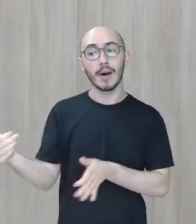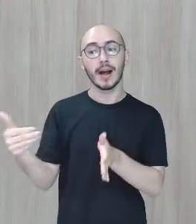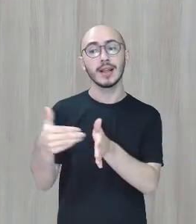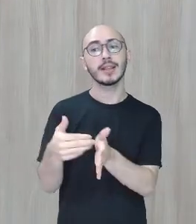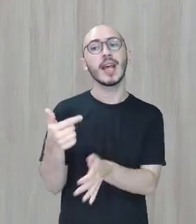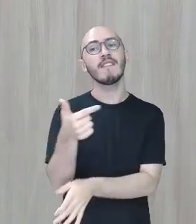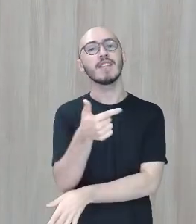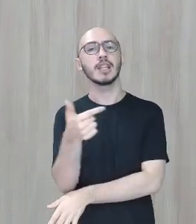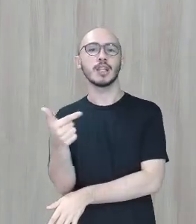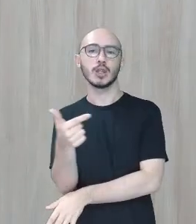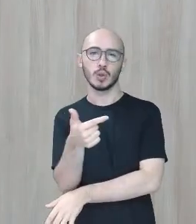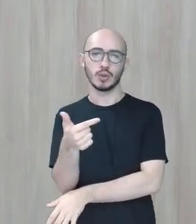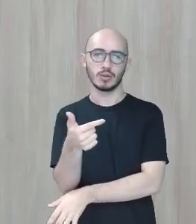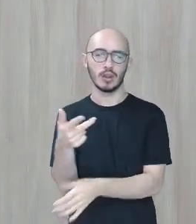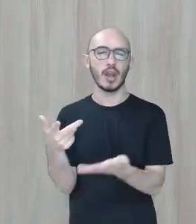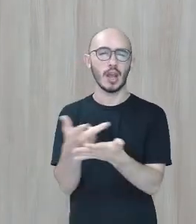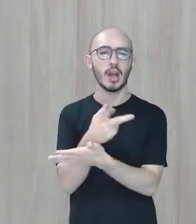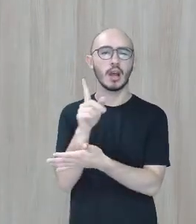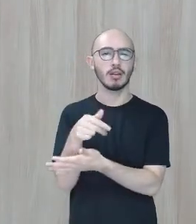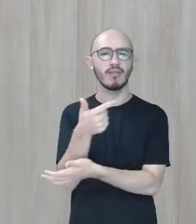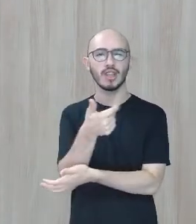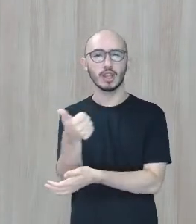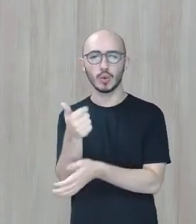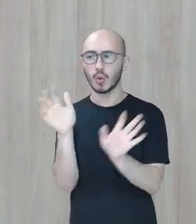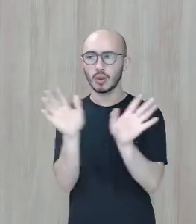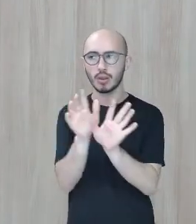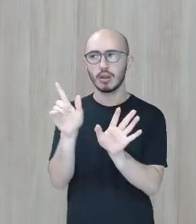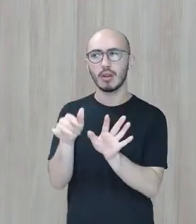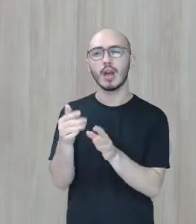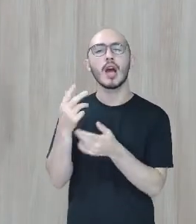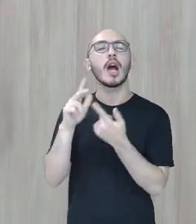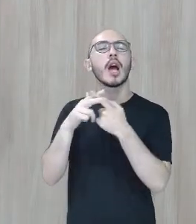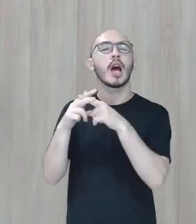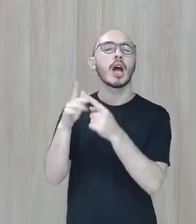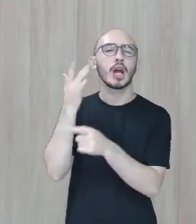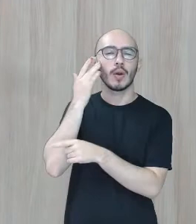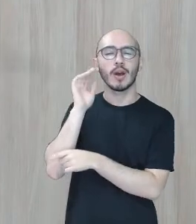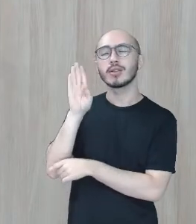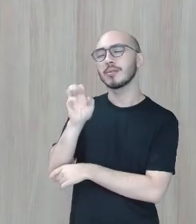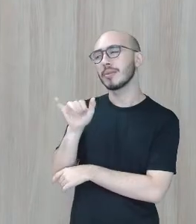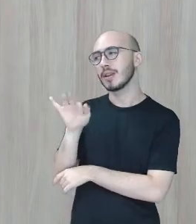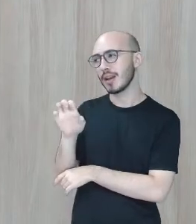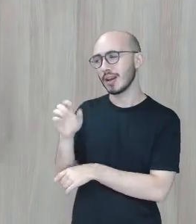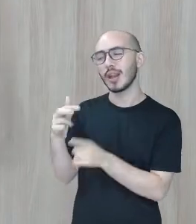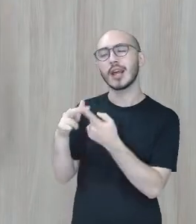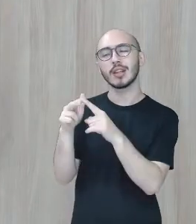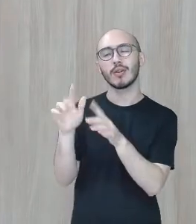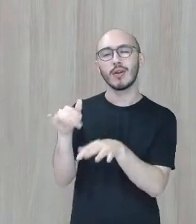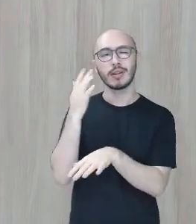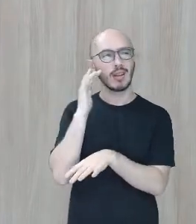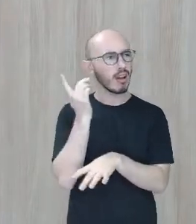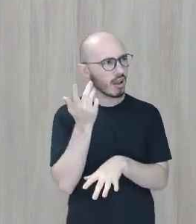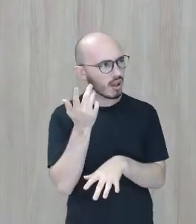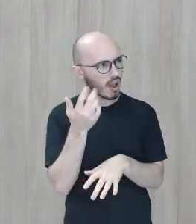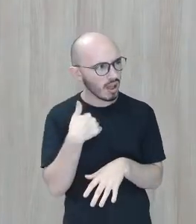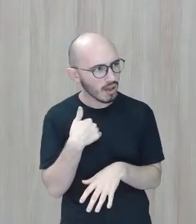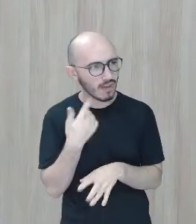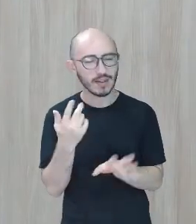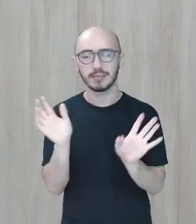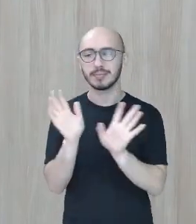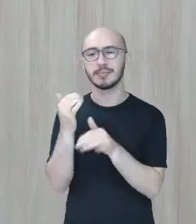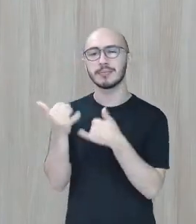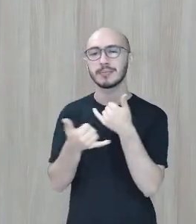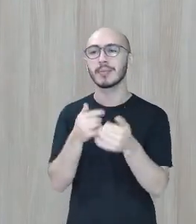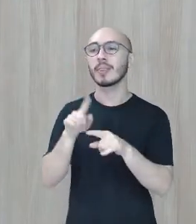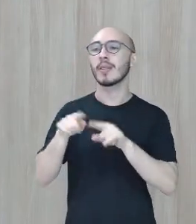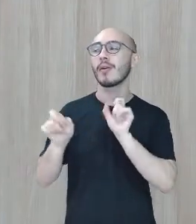que apareceu até o 21 aqui. Eu acho que foi Briane que editou. Hein? Brincadeira, brincadeira. Certo? Então aqui, ó, do primeiro